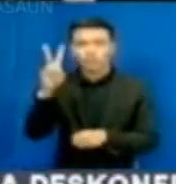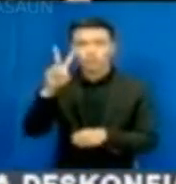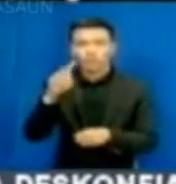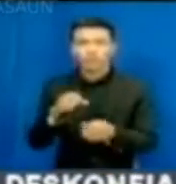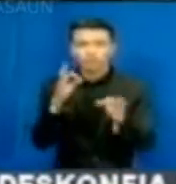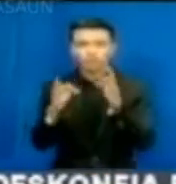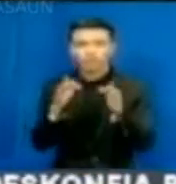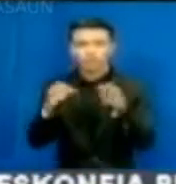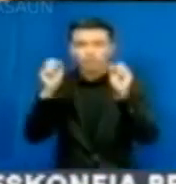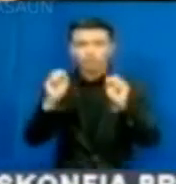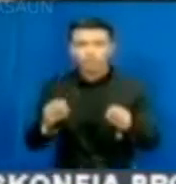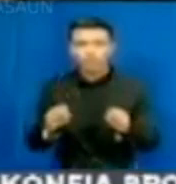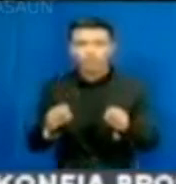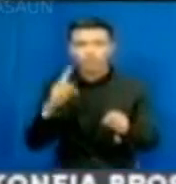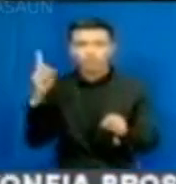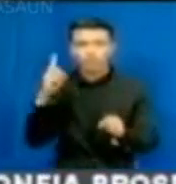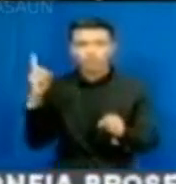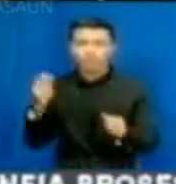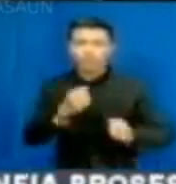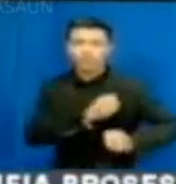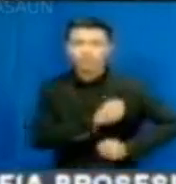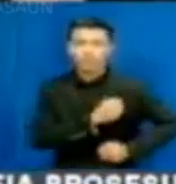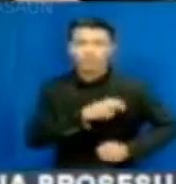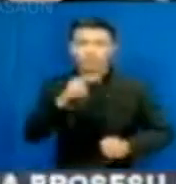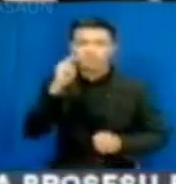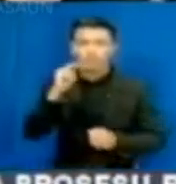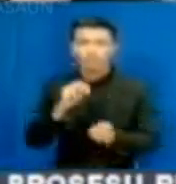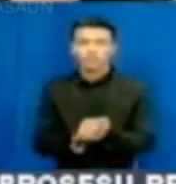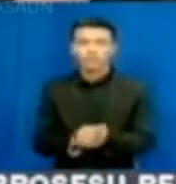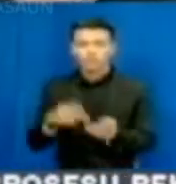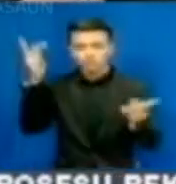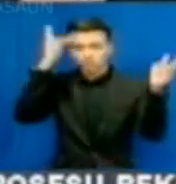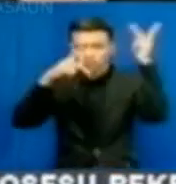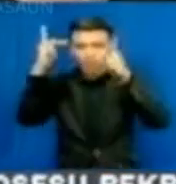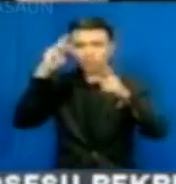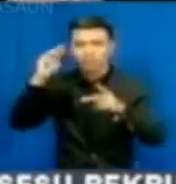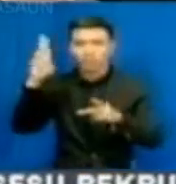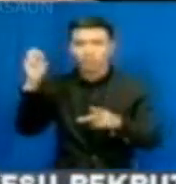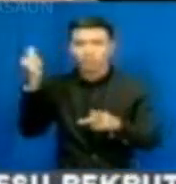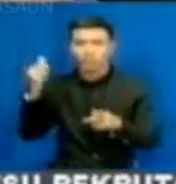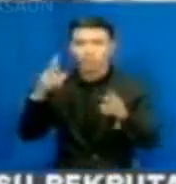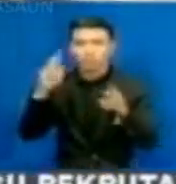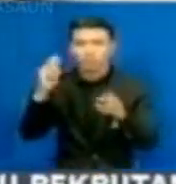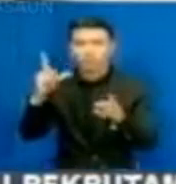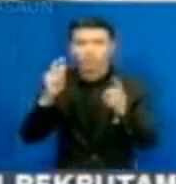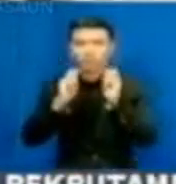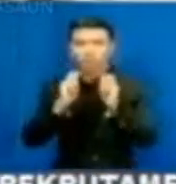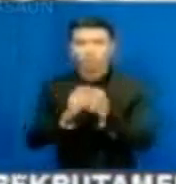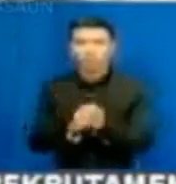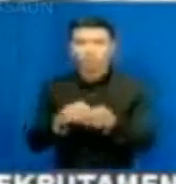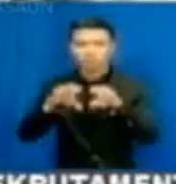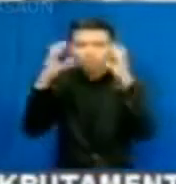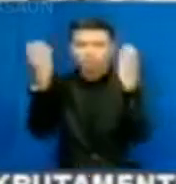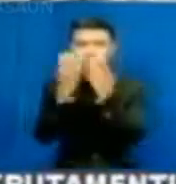ne, bele mantém credibilidade e FFDTL nian. Preocupação Musa Nianei, RTTL tenta confirmar a comissão